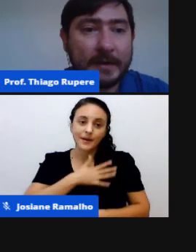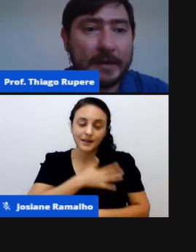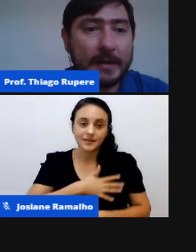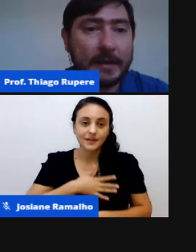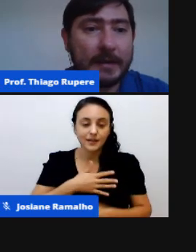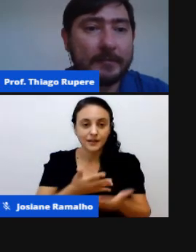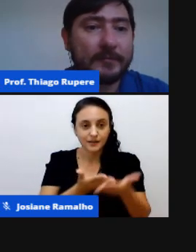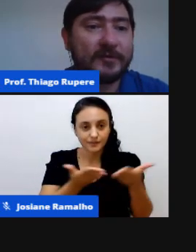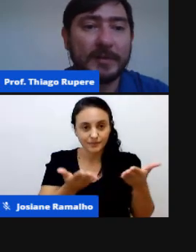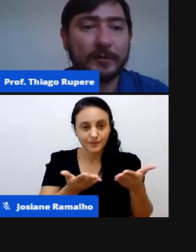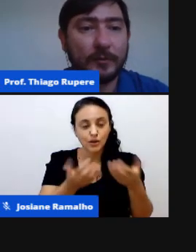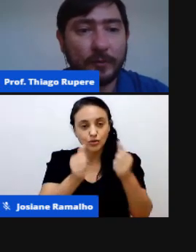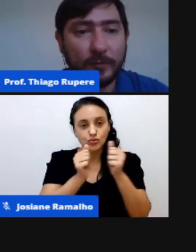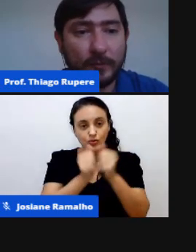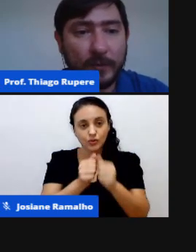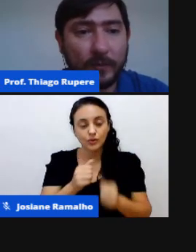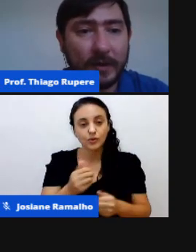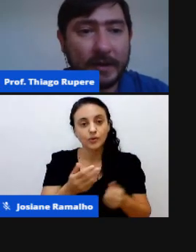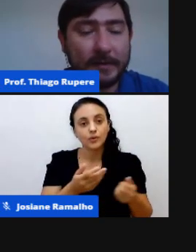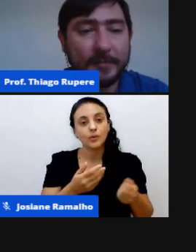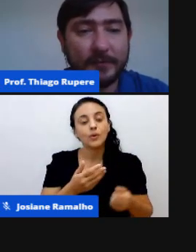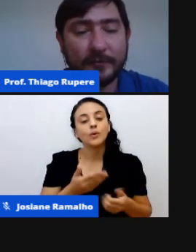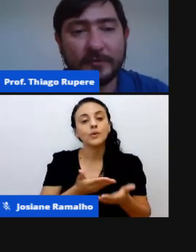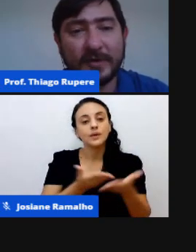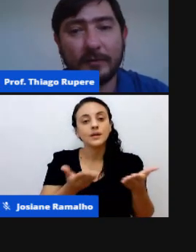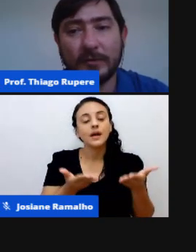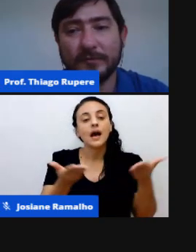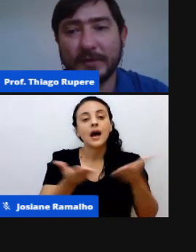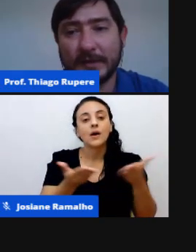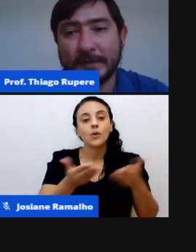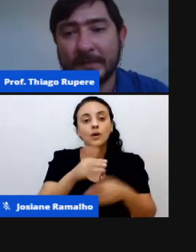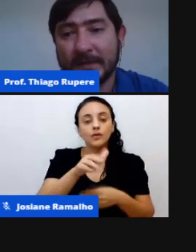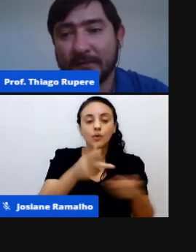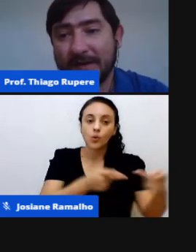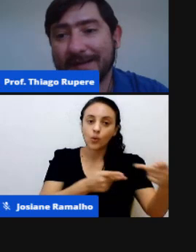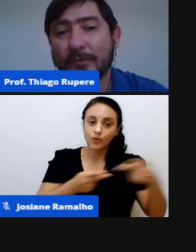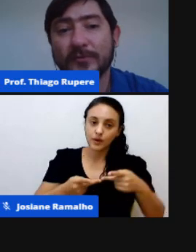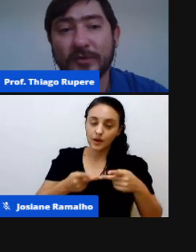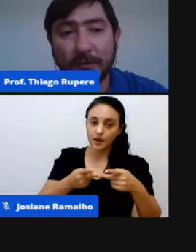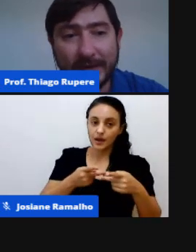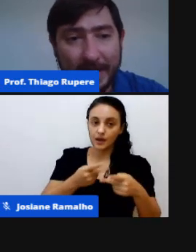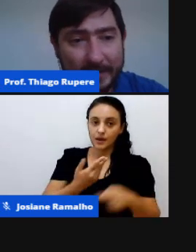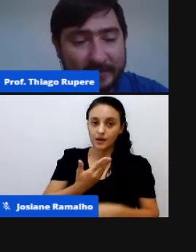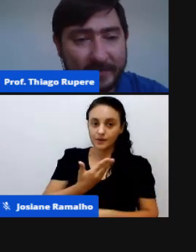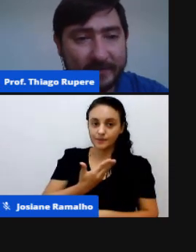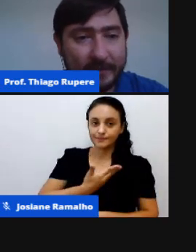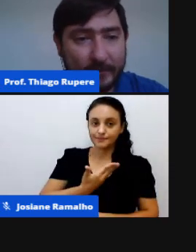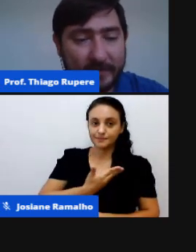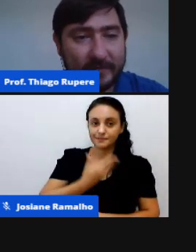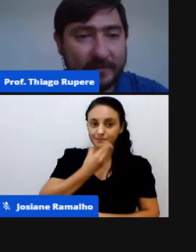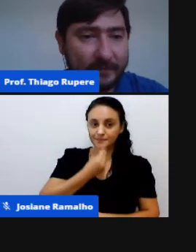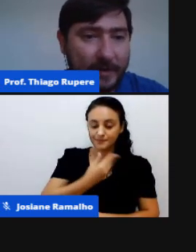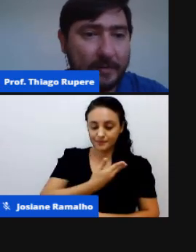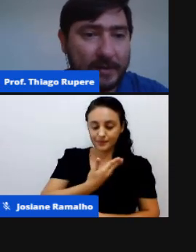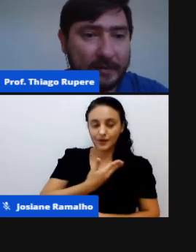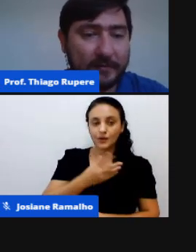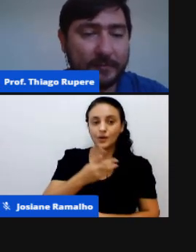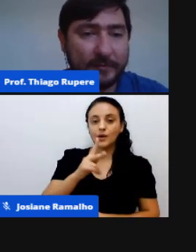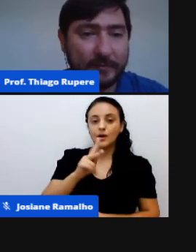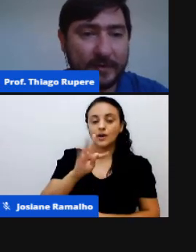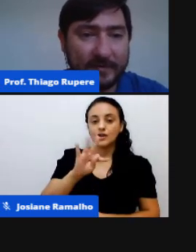agora chamando o meu colega, professor Tiago Oliveira, que vai dar continuidade, trazendo